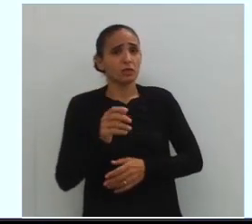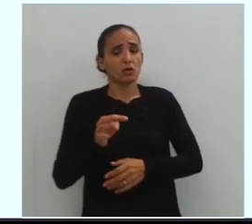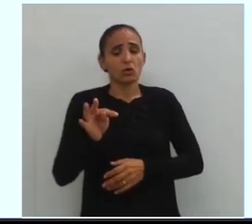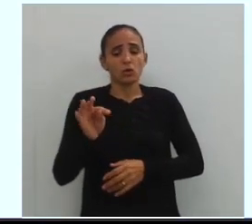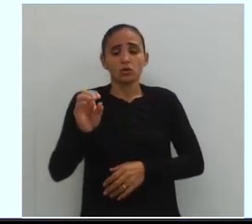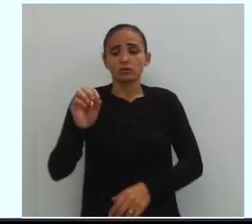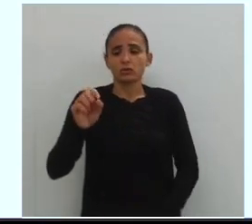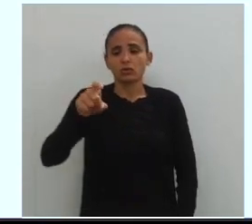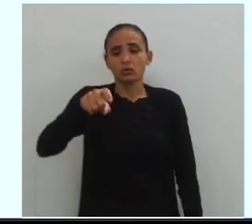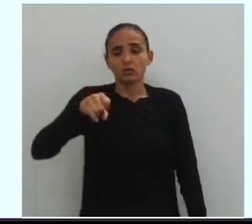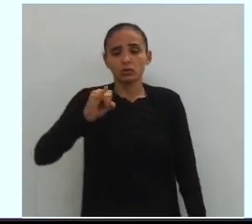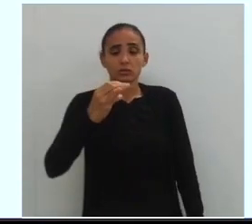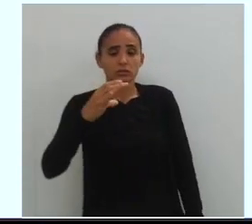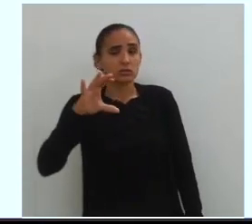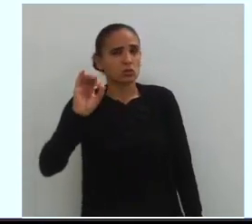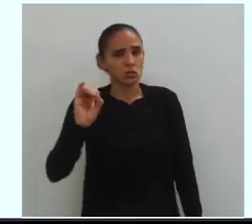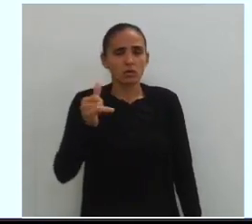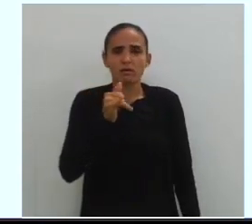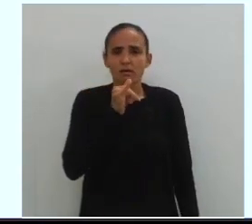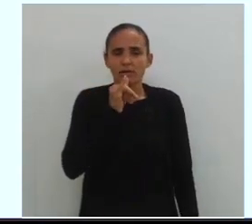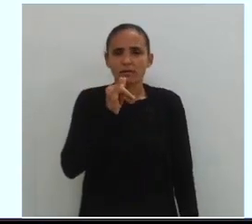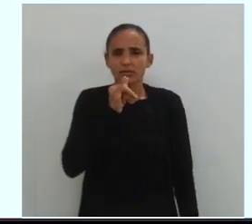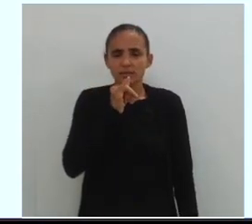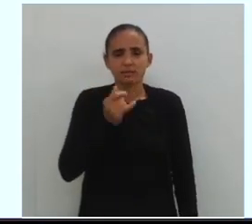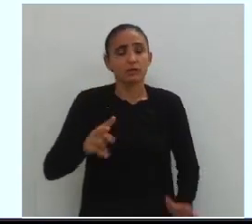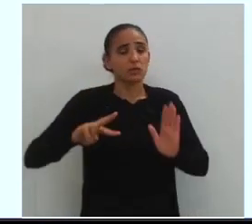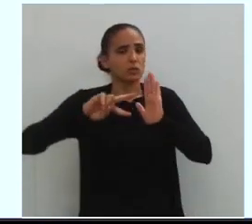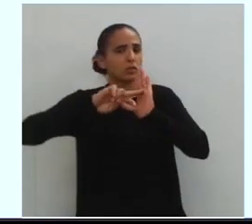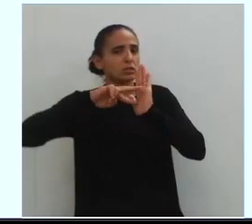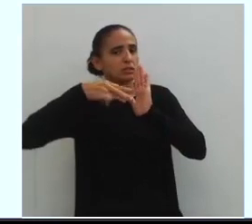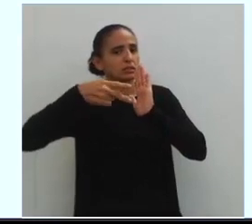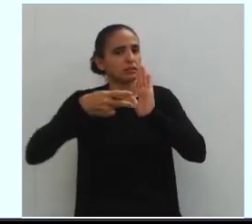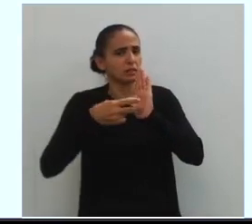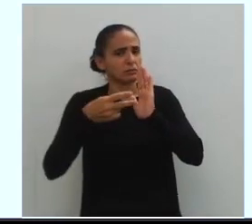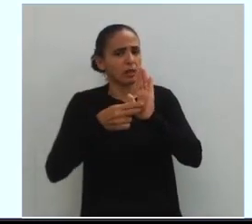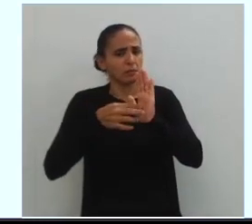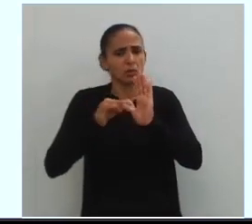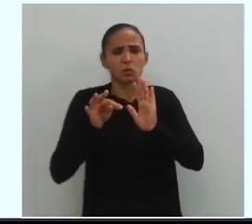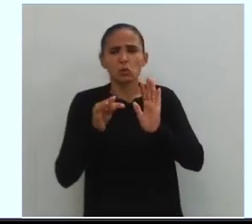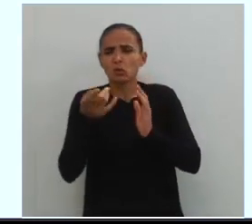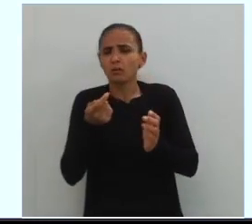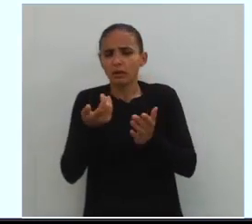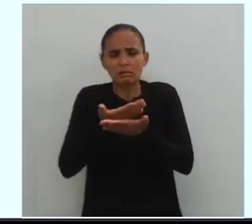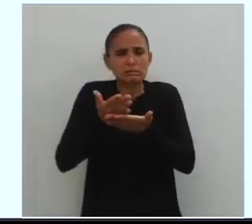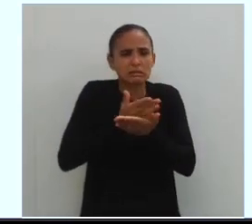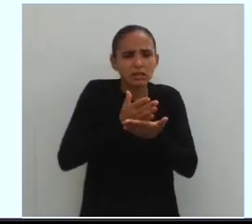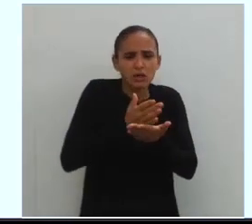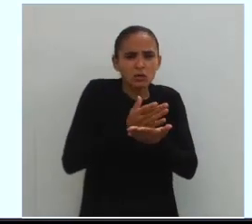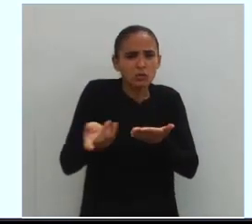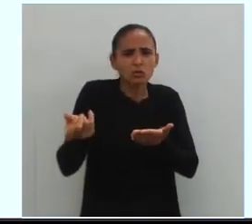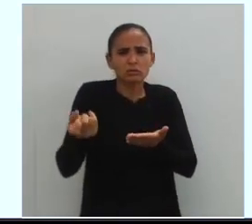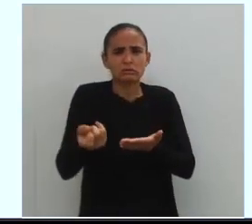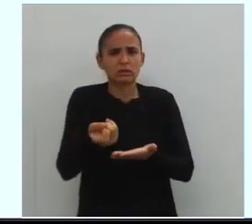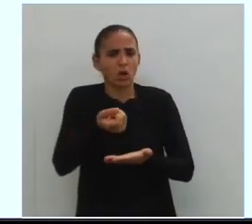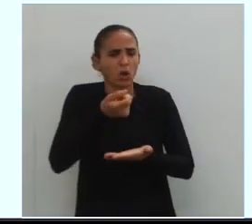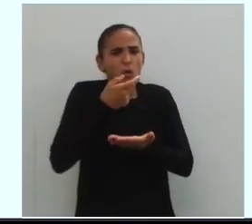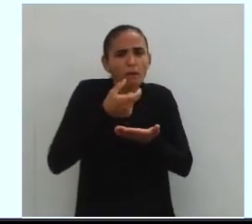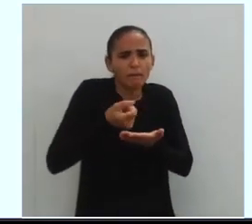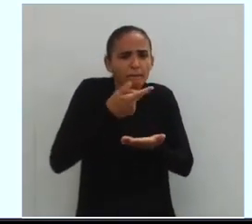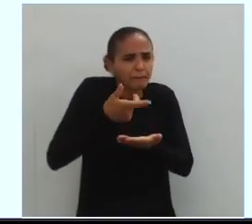palavra tóxico, por exemplo, vai se referir à toxicidade de alguma